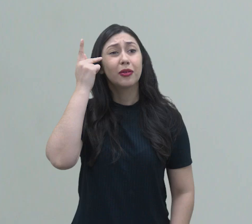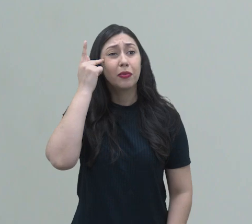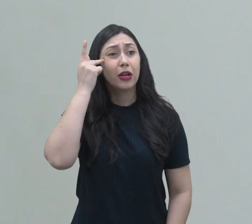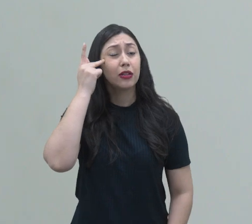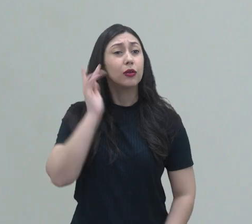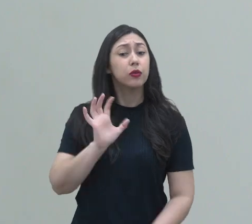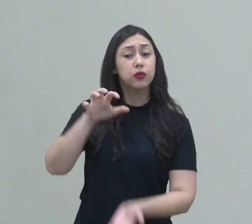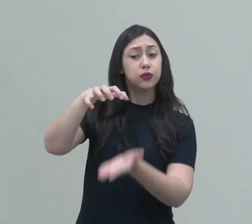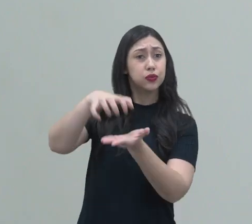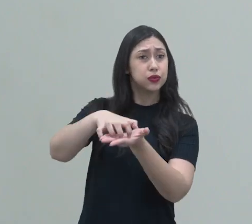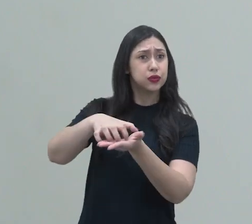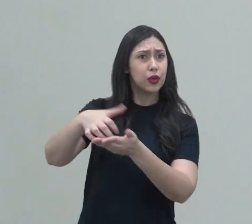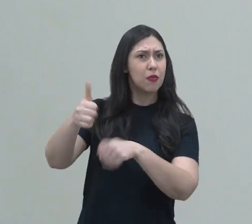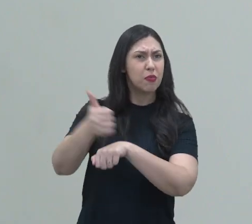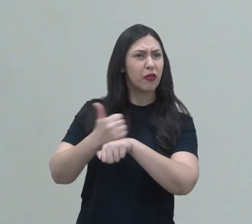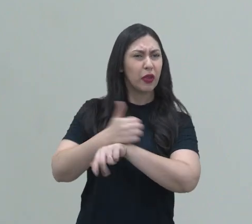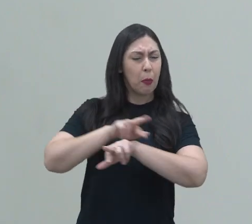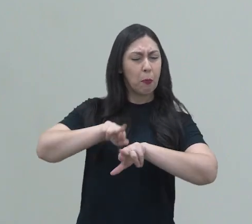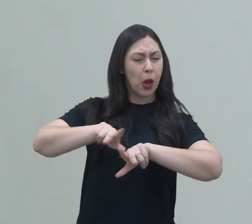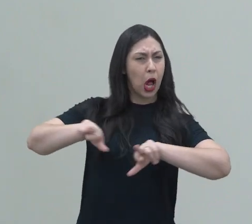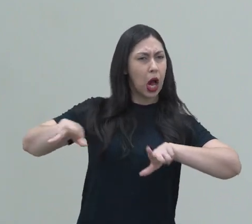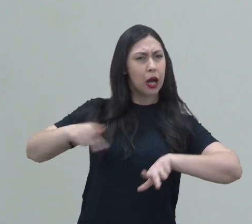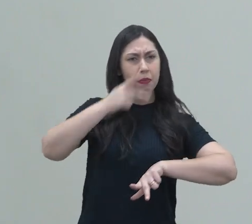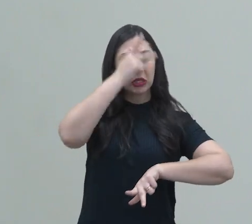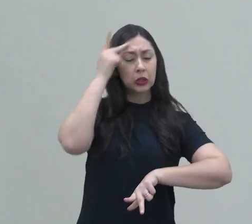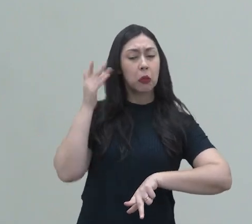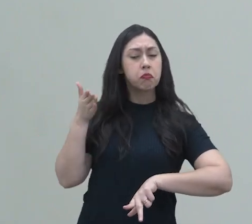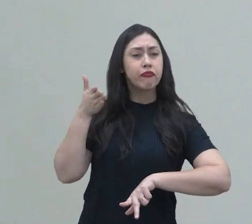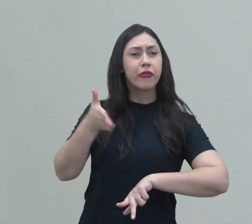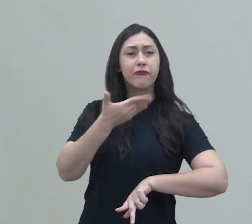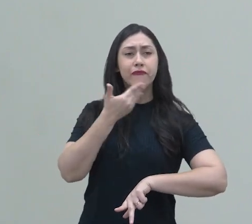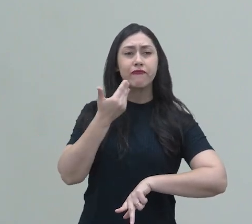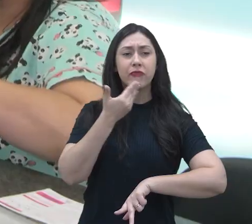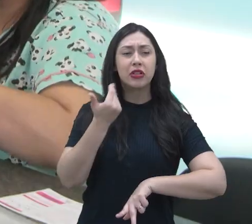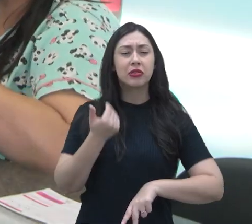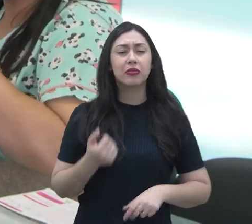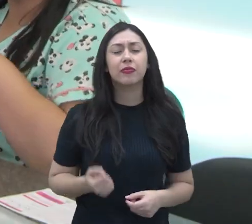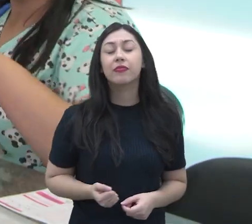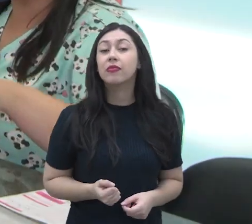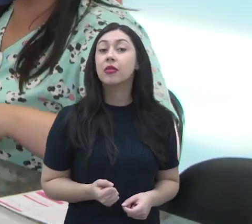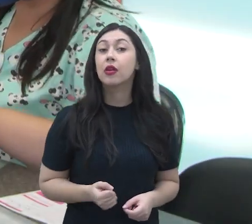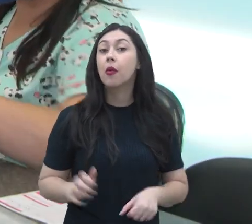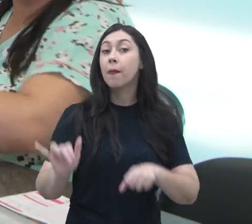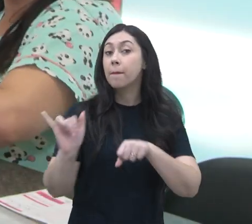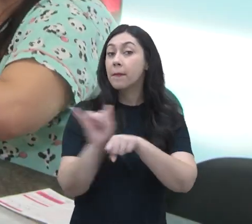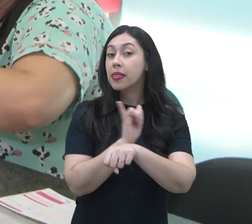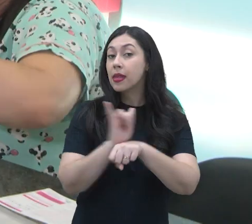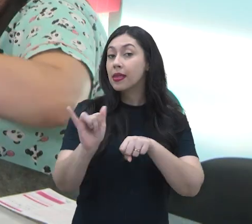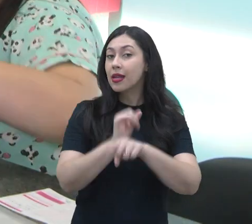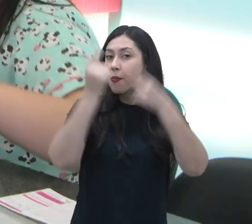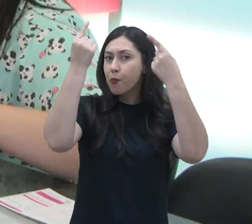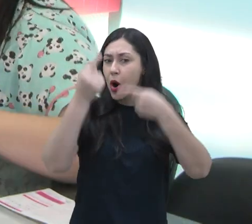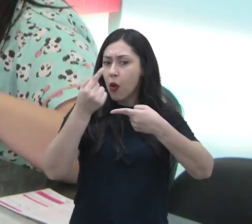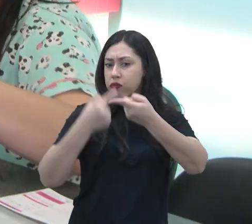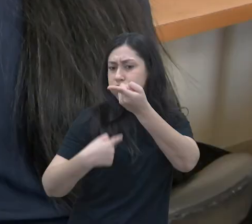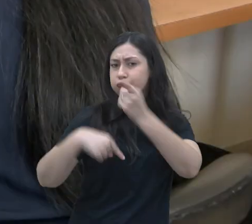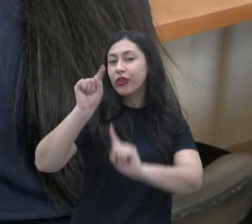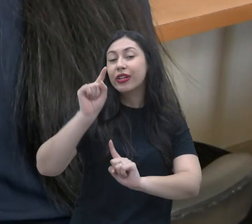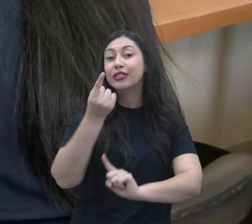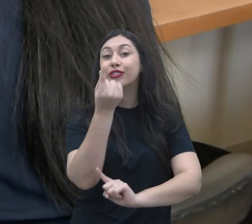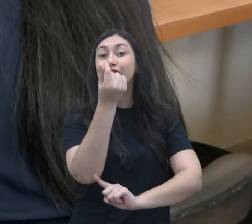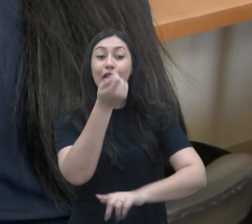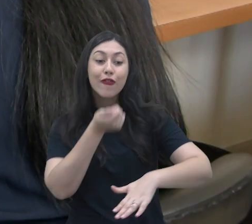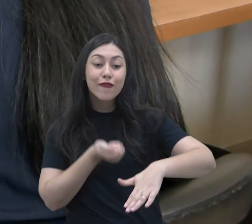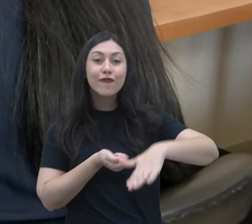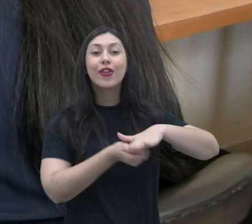São Paulo tem um bom centro cheio de especialistas e as pessoas têm um acesso mais fácil. Um dos caminhos para superar essas dificuldades